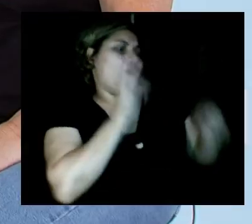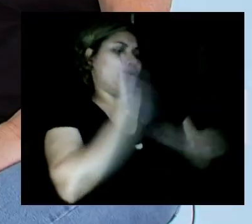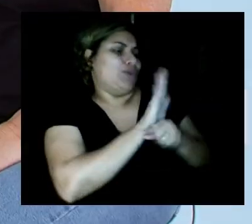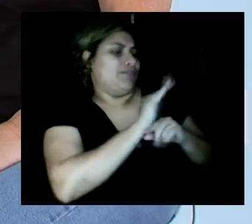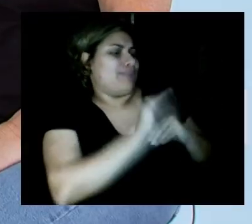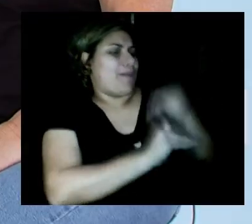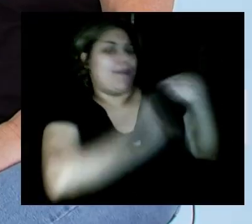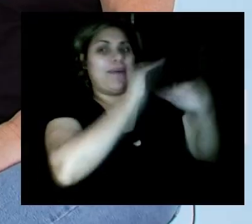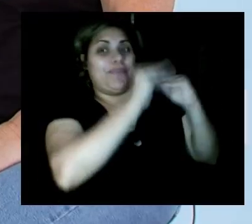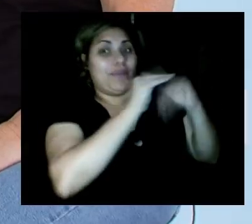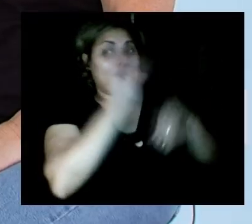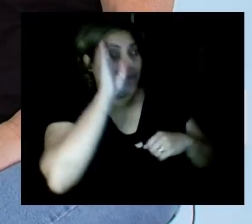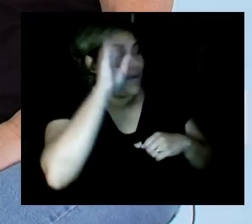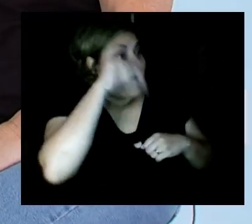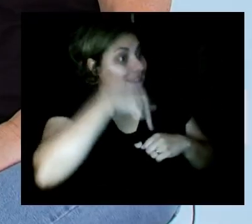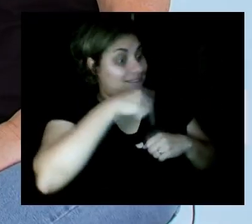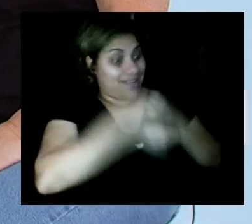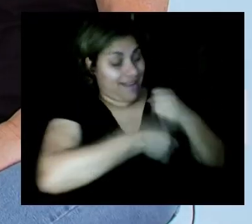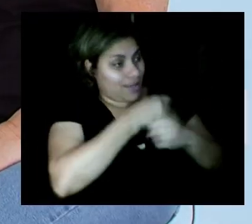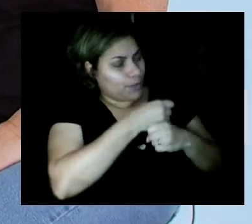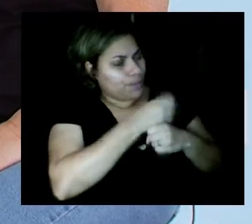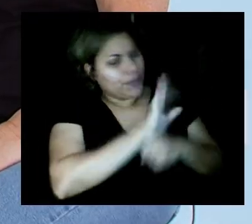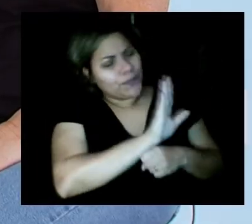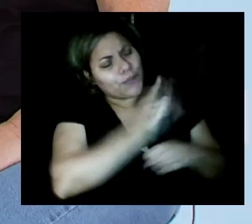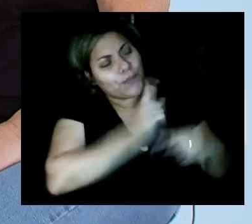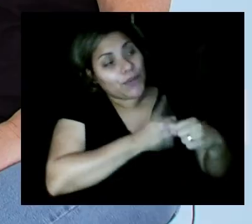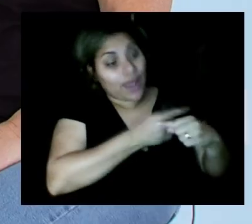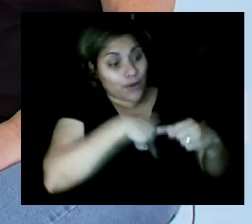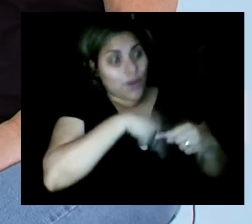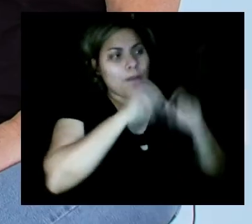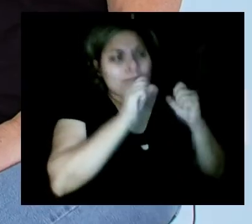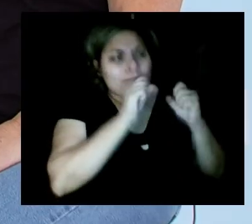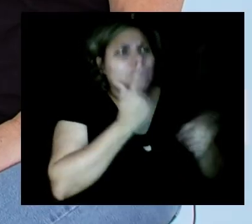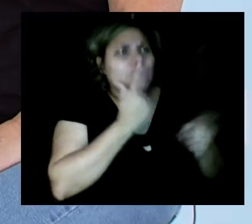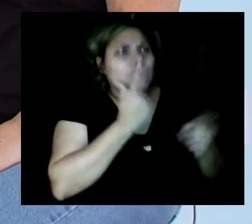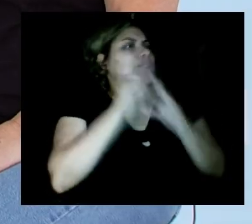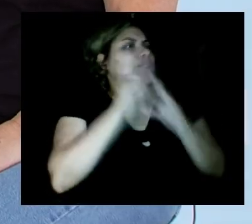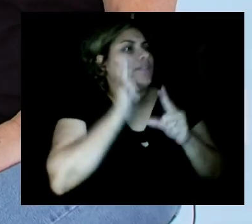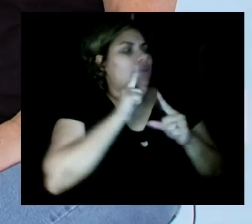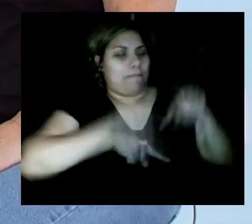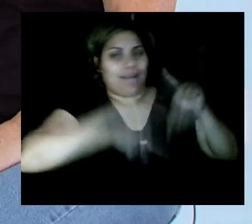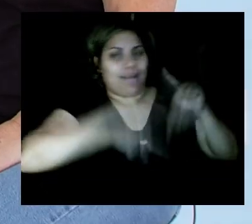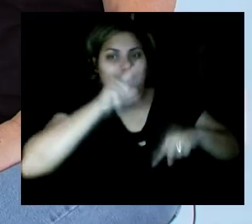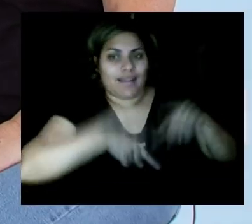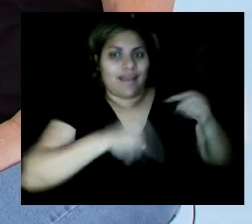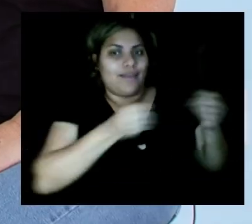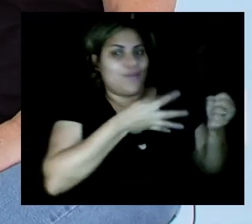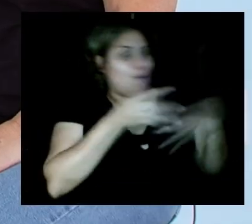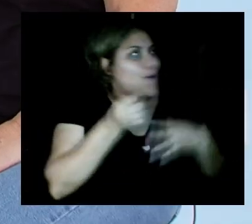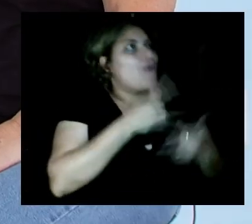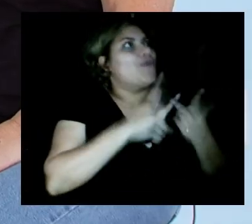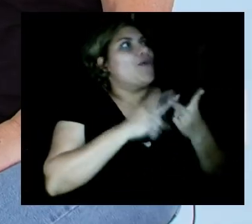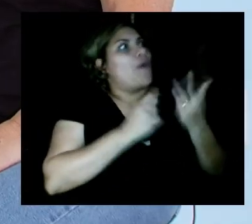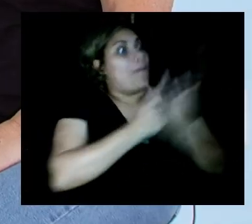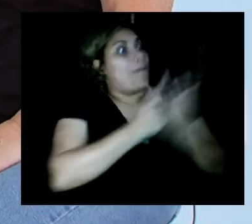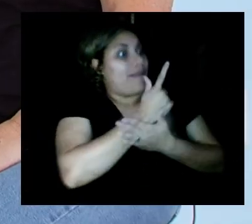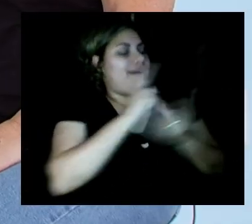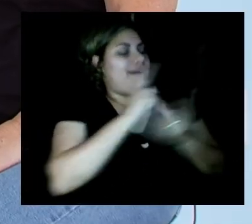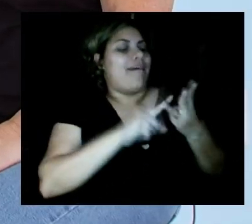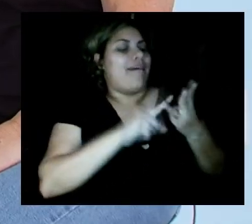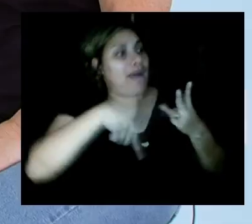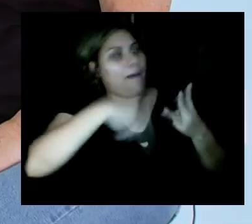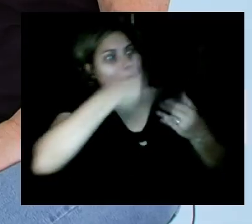ano. A gente pode comprar vários materiais novos, brinquedos, porque assim, você